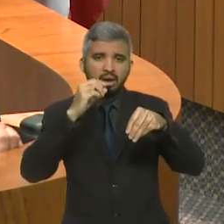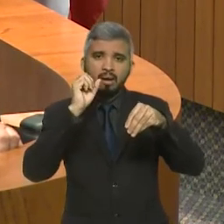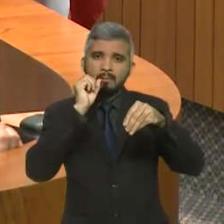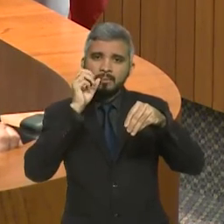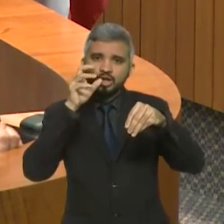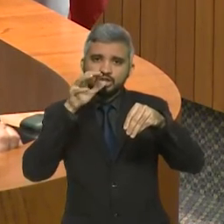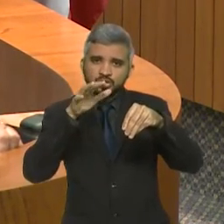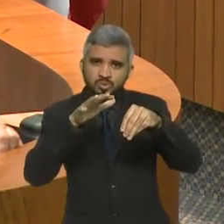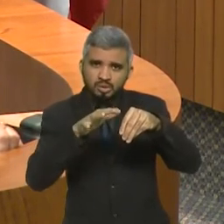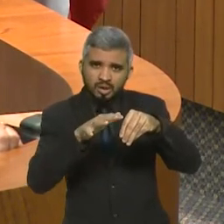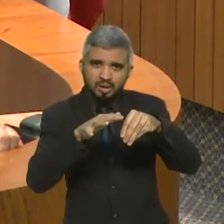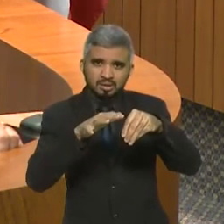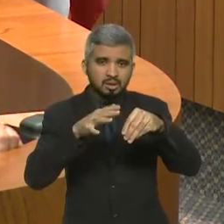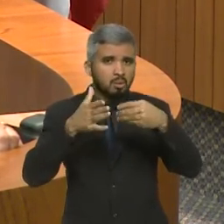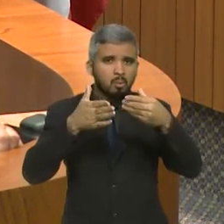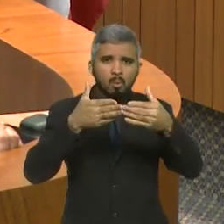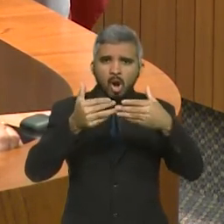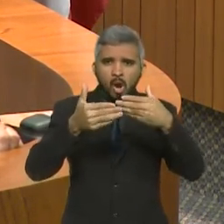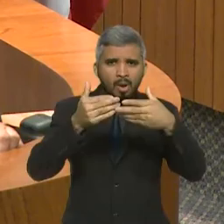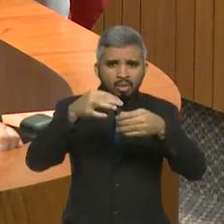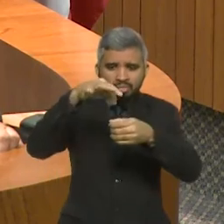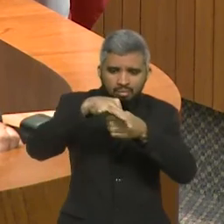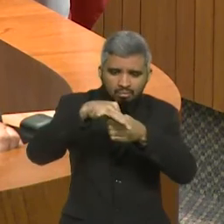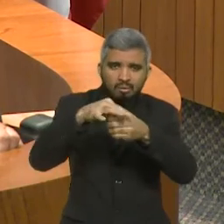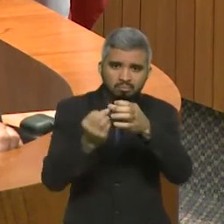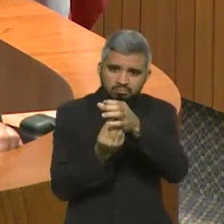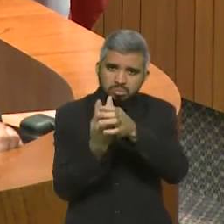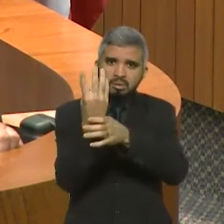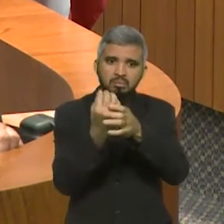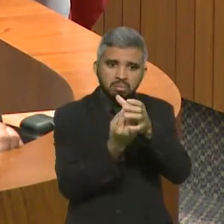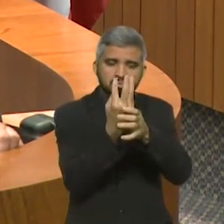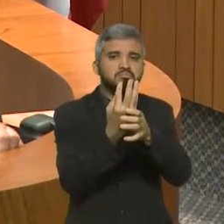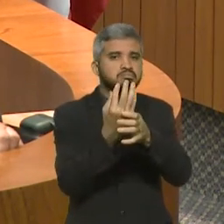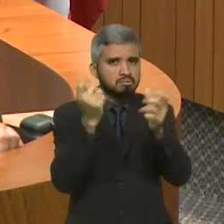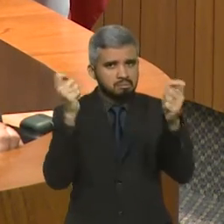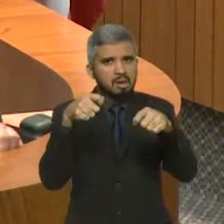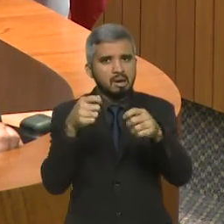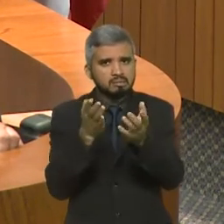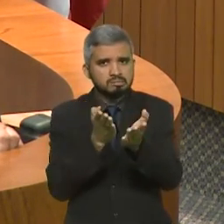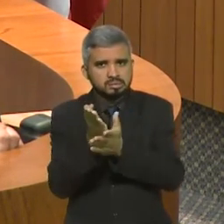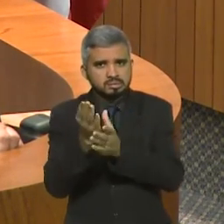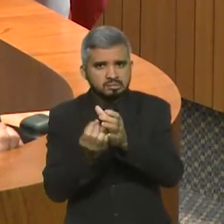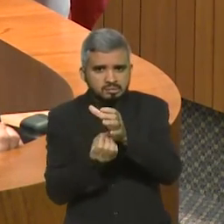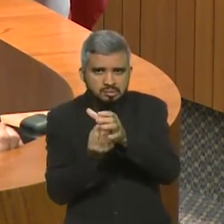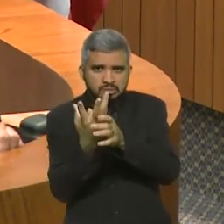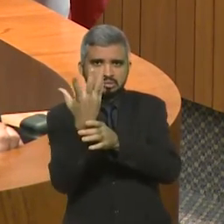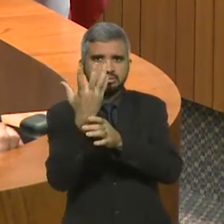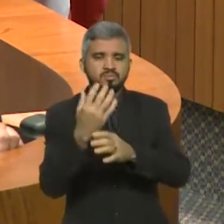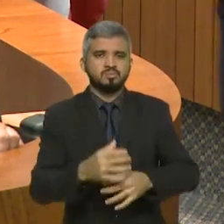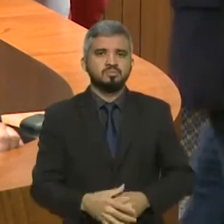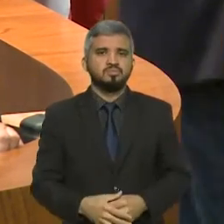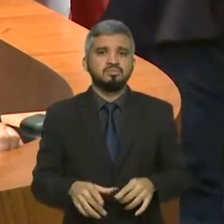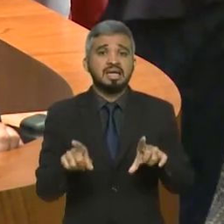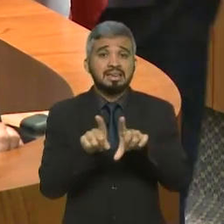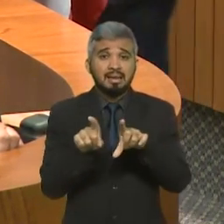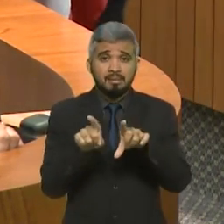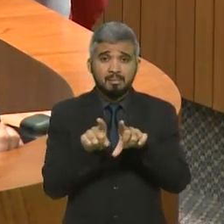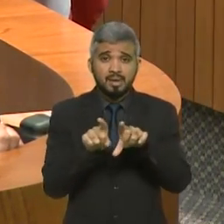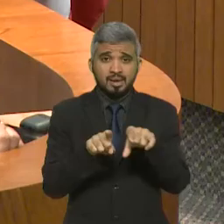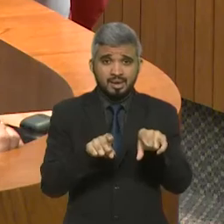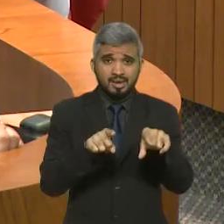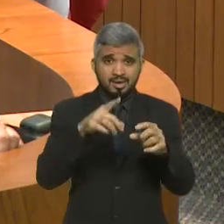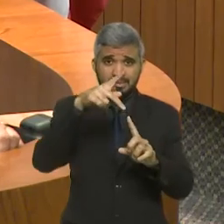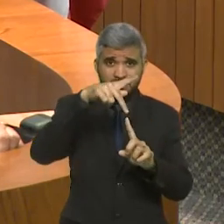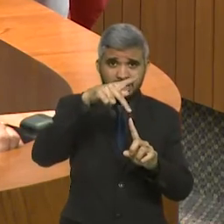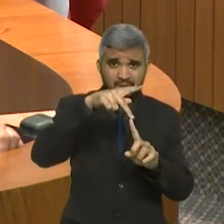que se planta nasce, uma cidade que tem bastante água, principalmente pelo rio Mearim e as